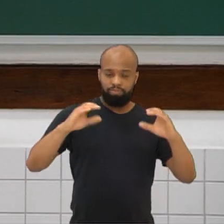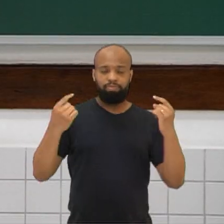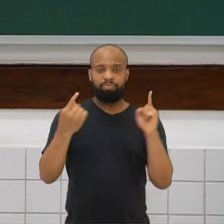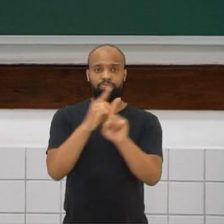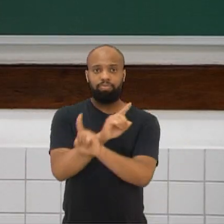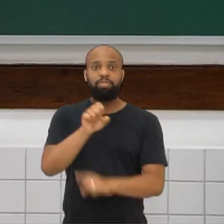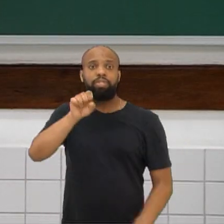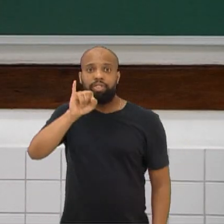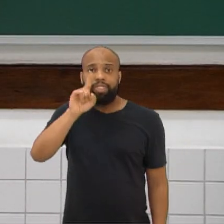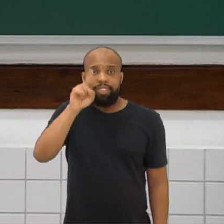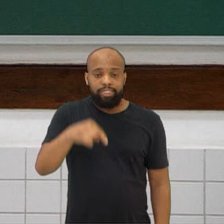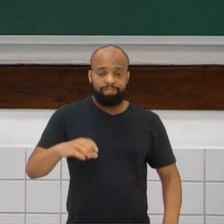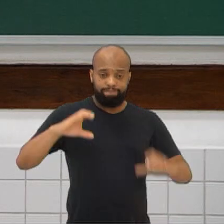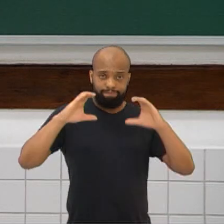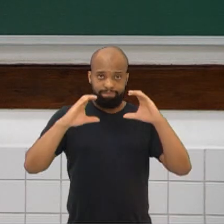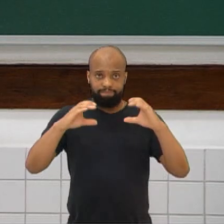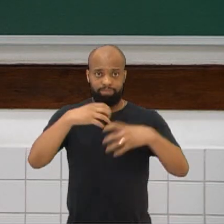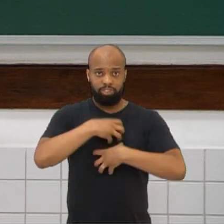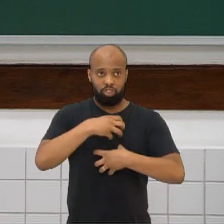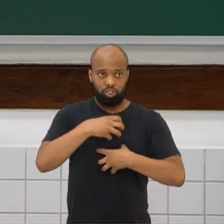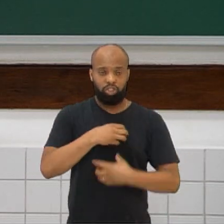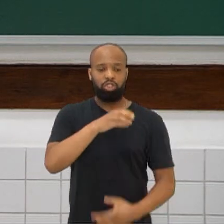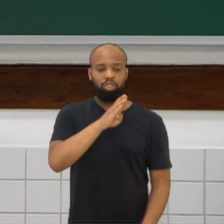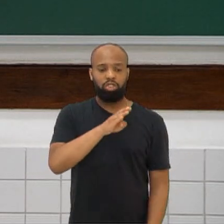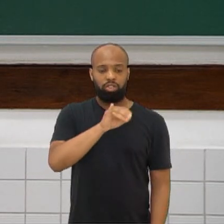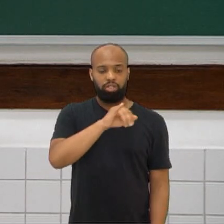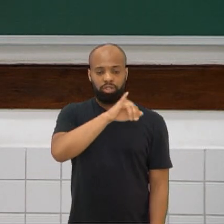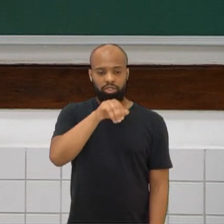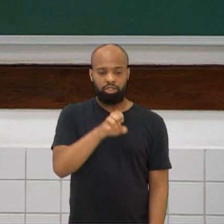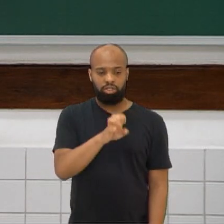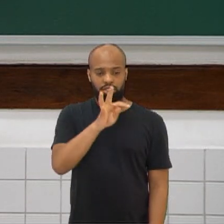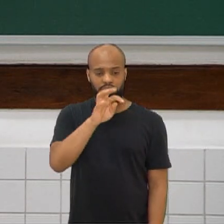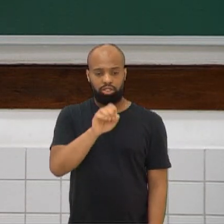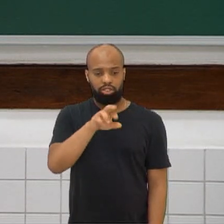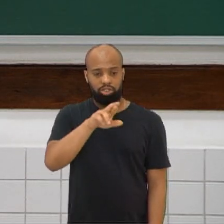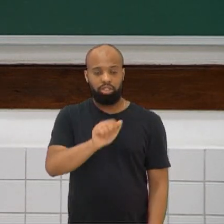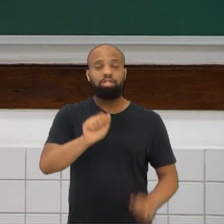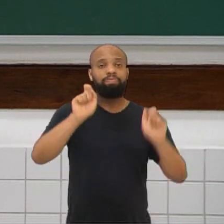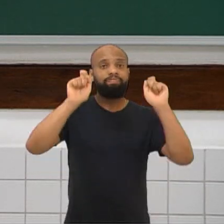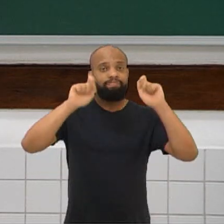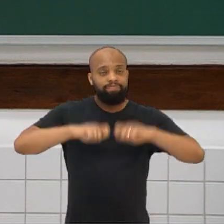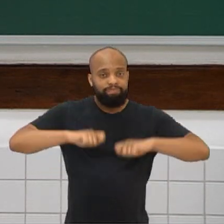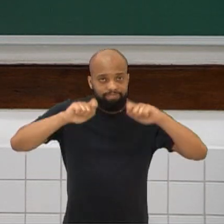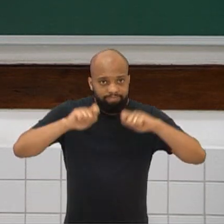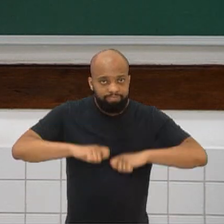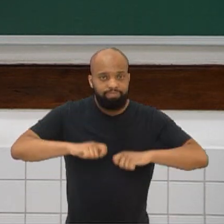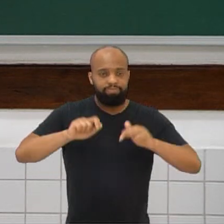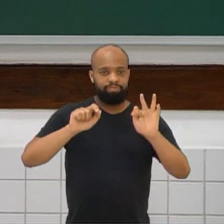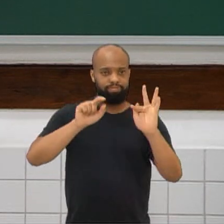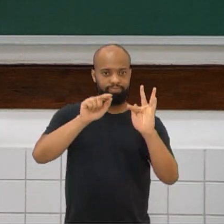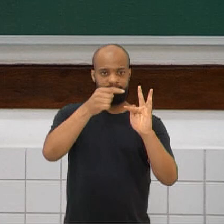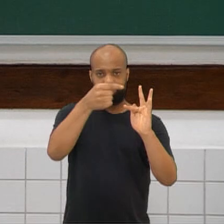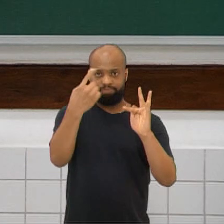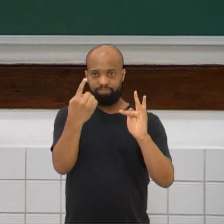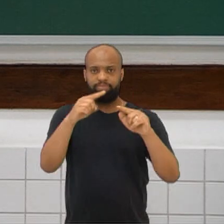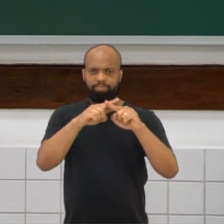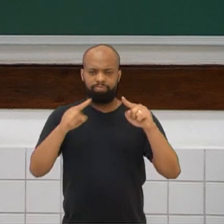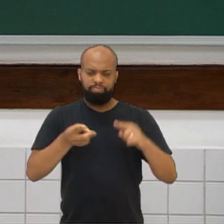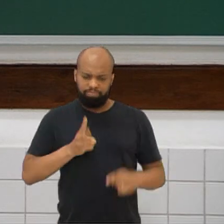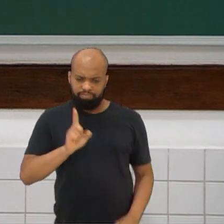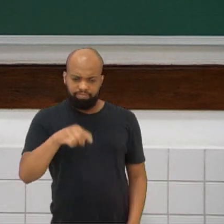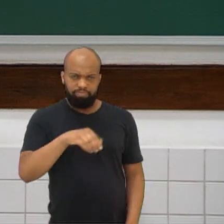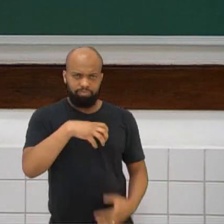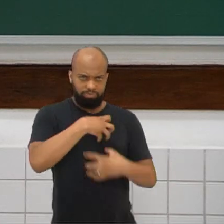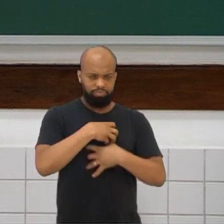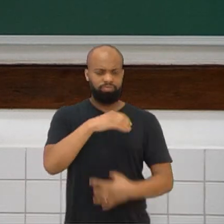se for uma função bijetora, como nós vimos, ela admite uma inversa, mas nem sempre essa função é uma função afim. Então,